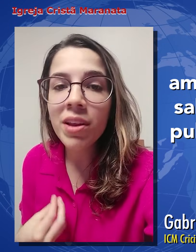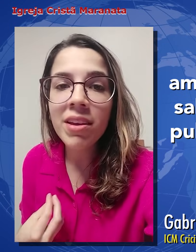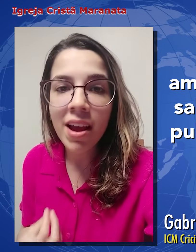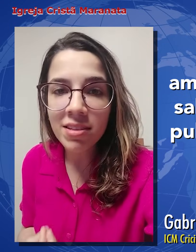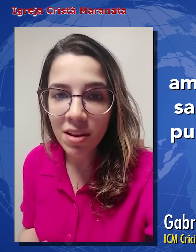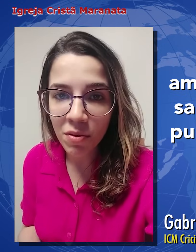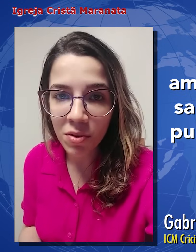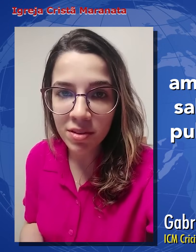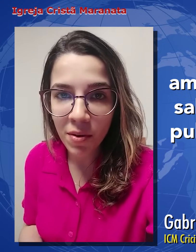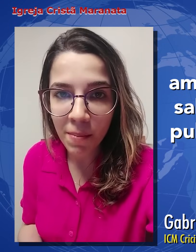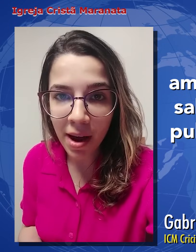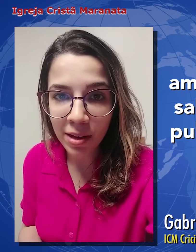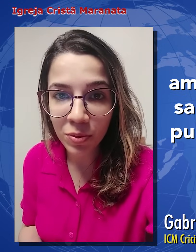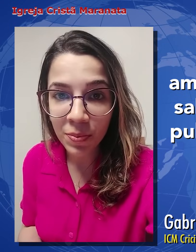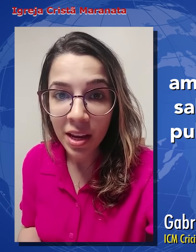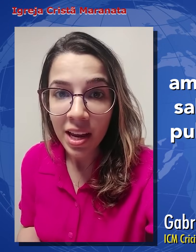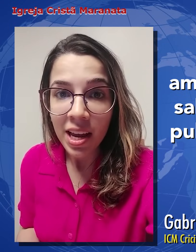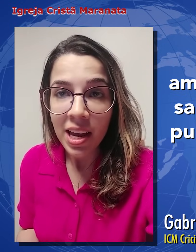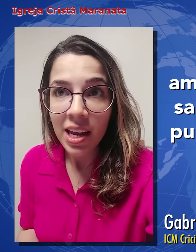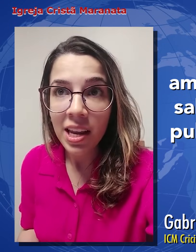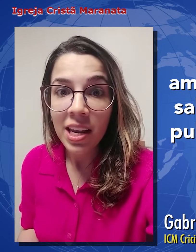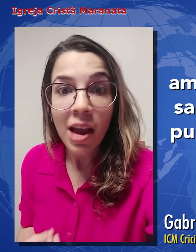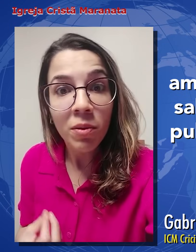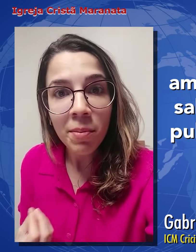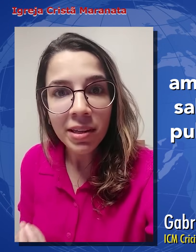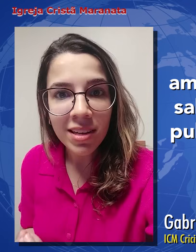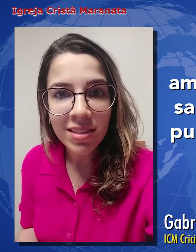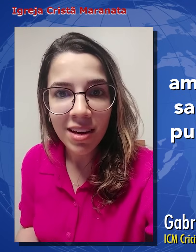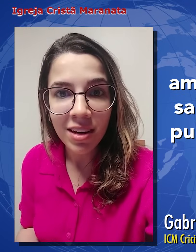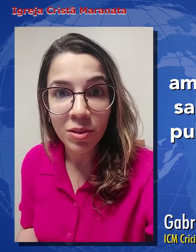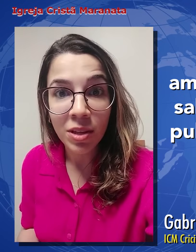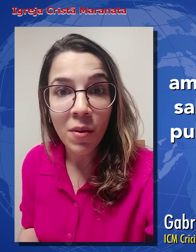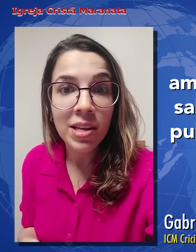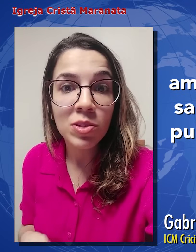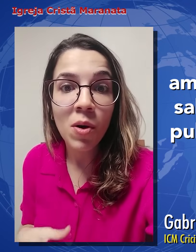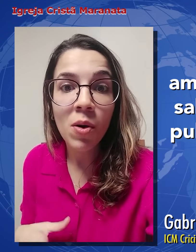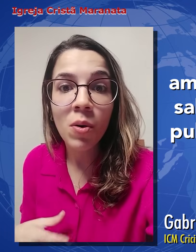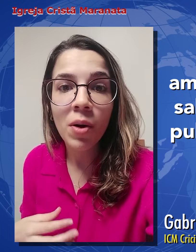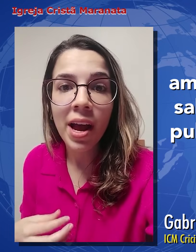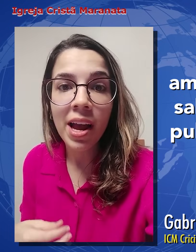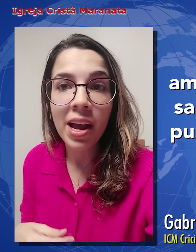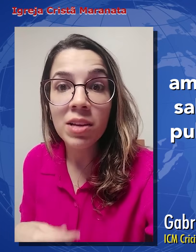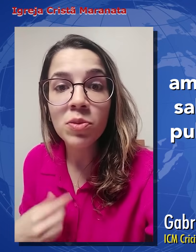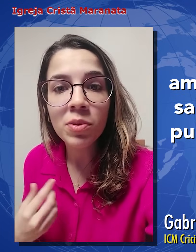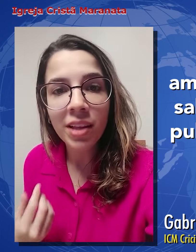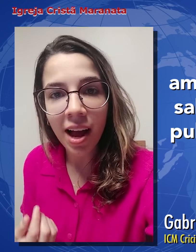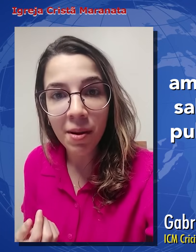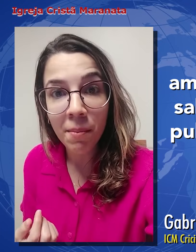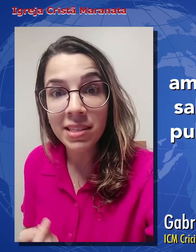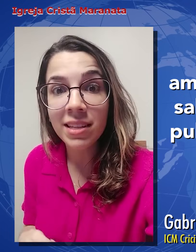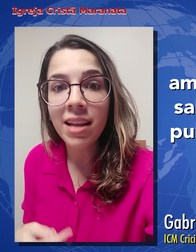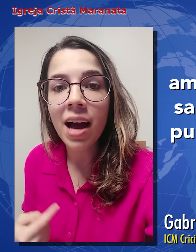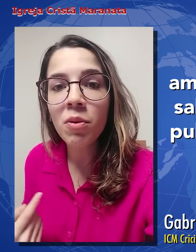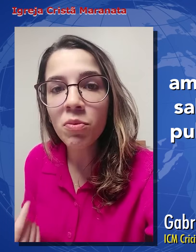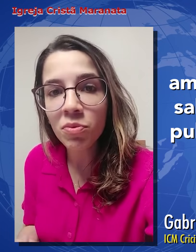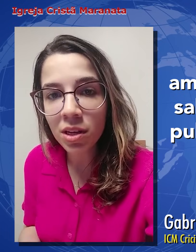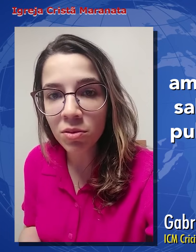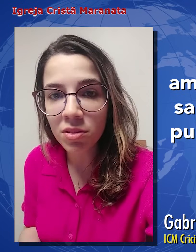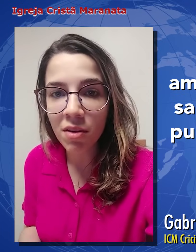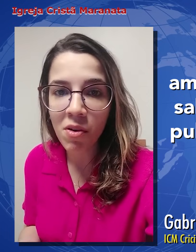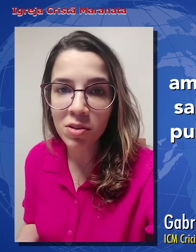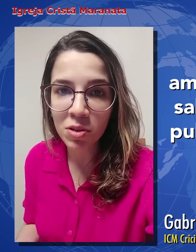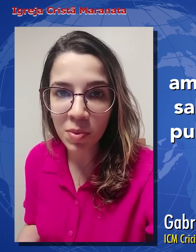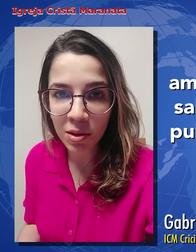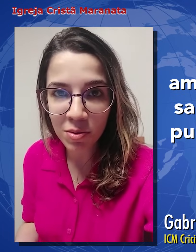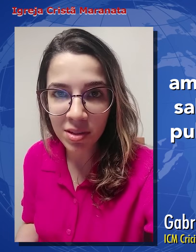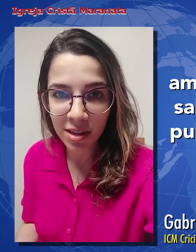ela conhece a voz do seu amado. E é o lema desse ano, não é só escutar, mas é dar